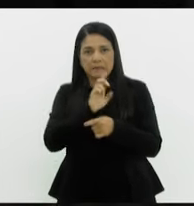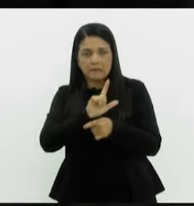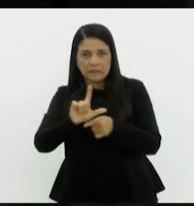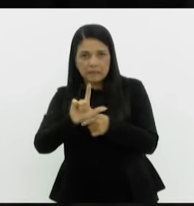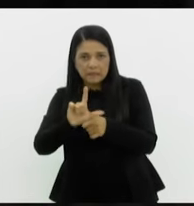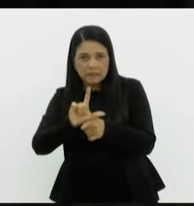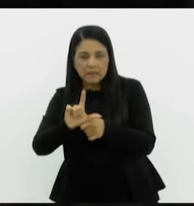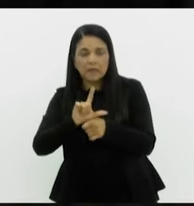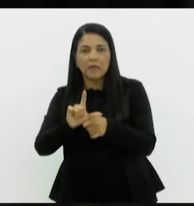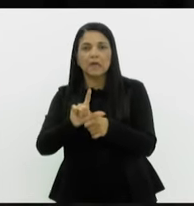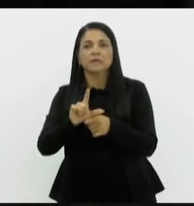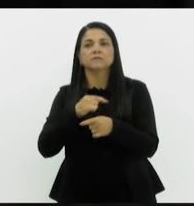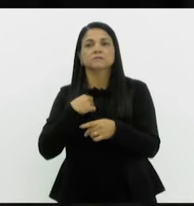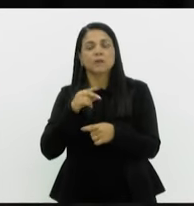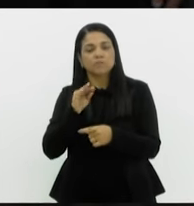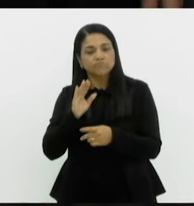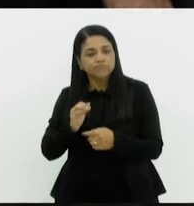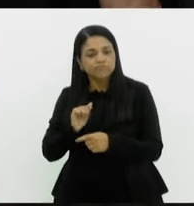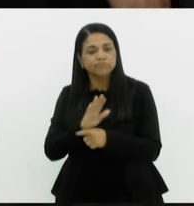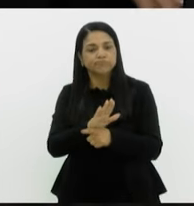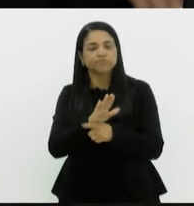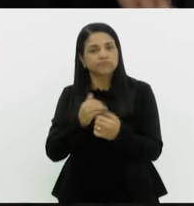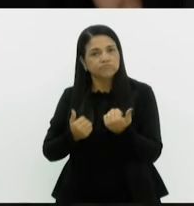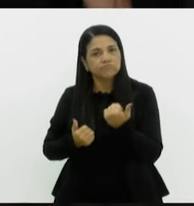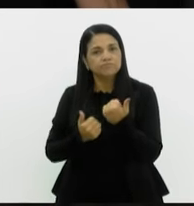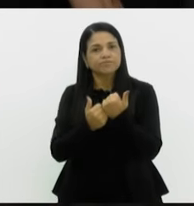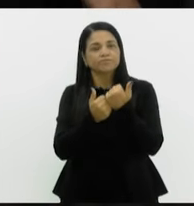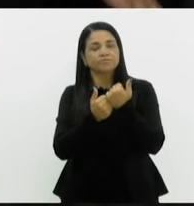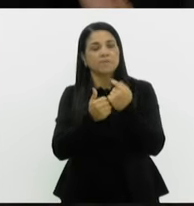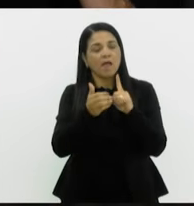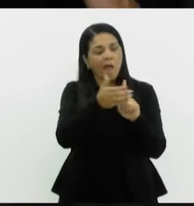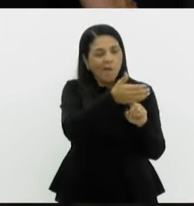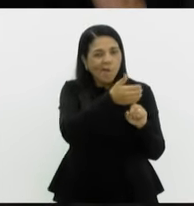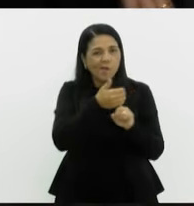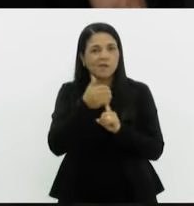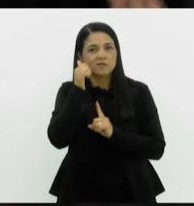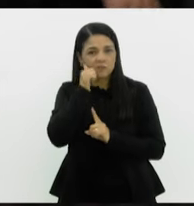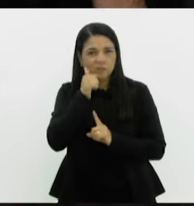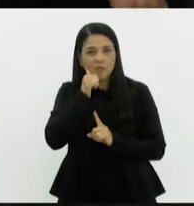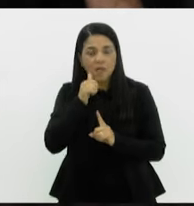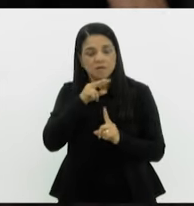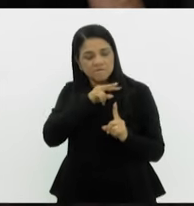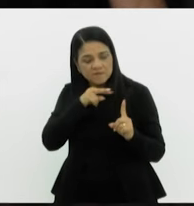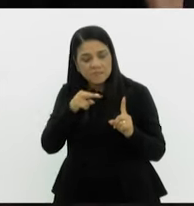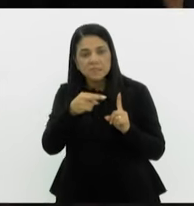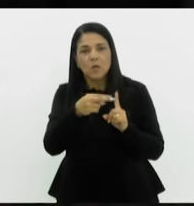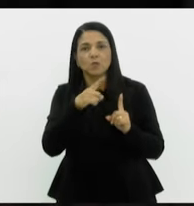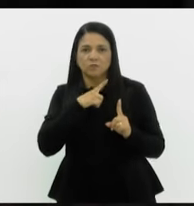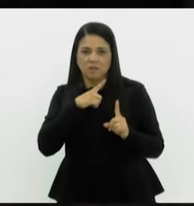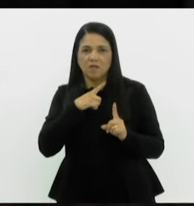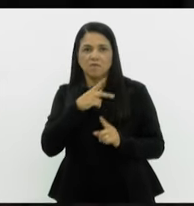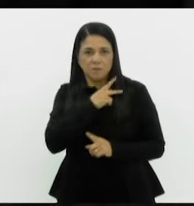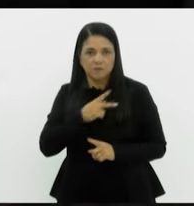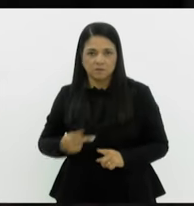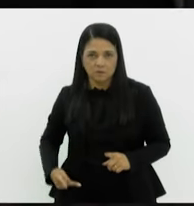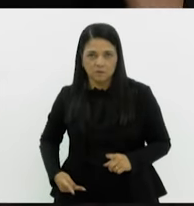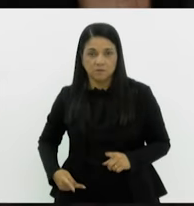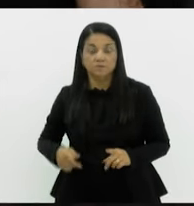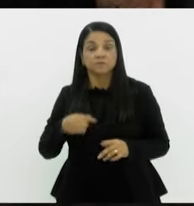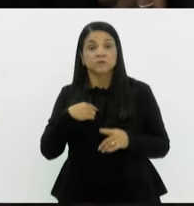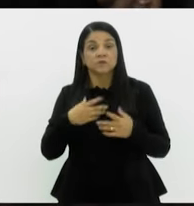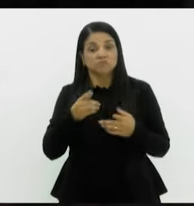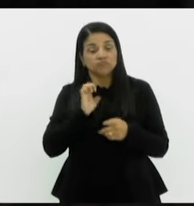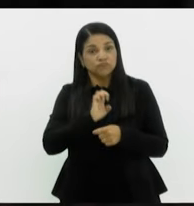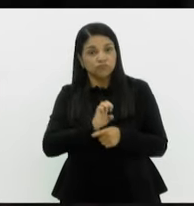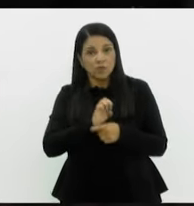nosso presidente Rodrigo Bacelar teve essa visão e hoje o que está mais acontecendo no nosso Estado é a violência contra a mulher,